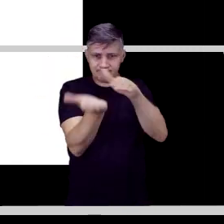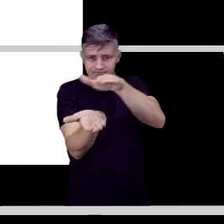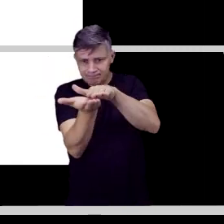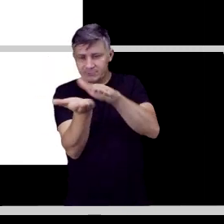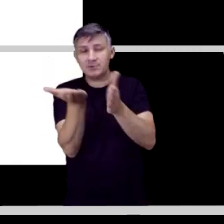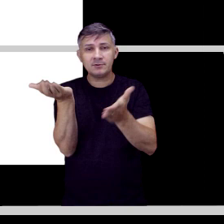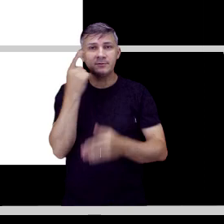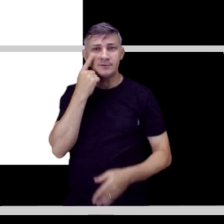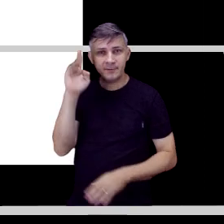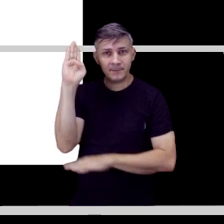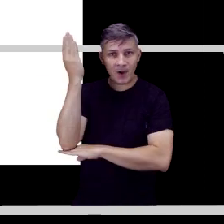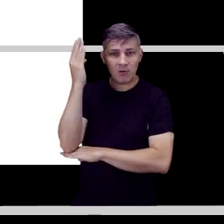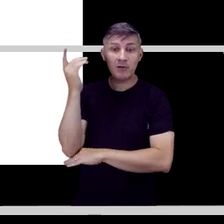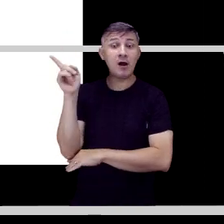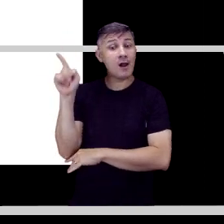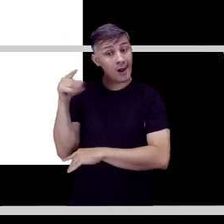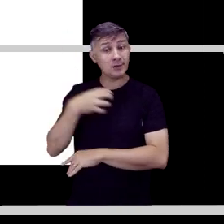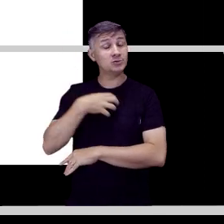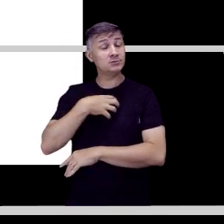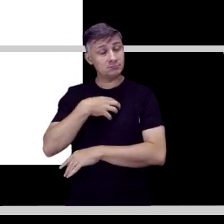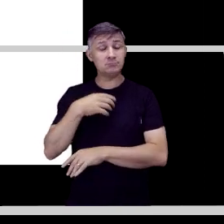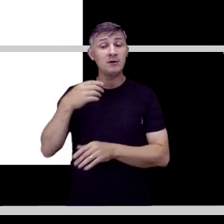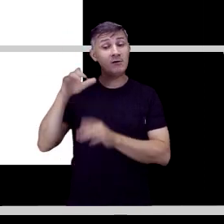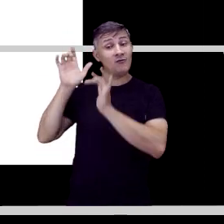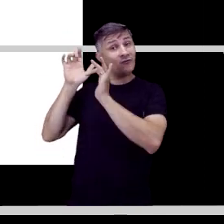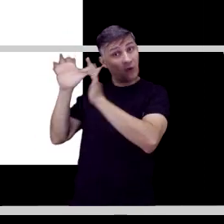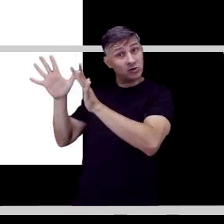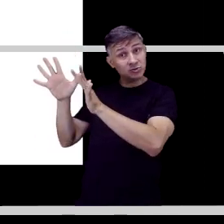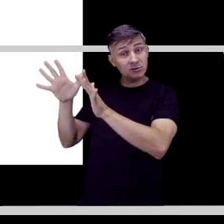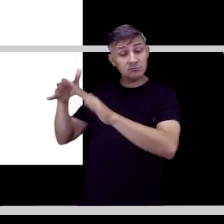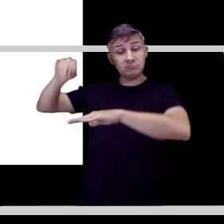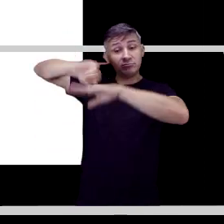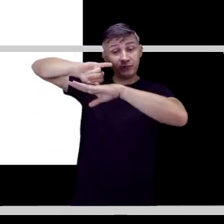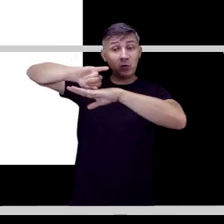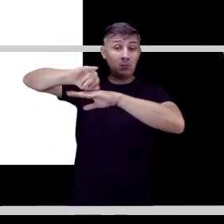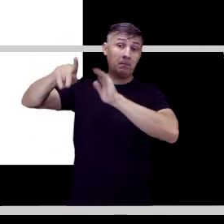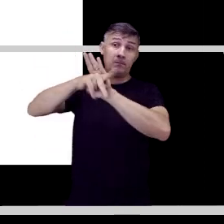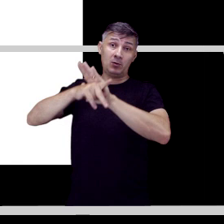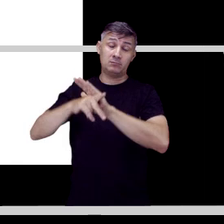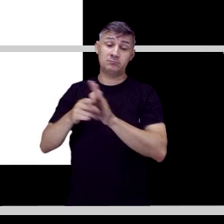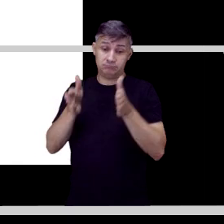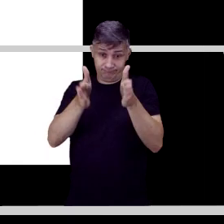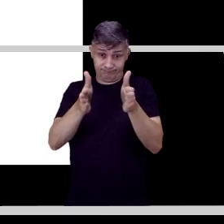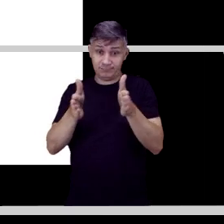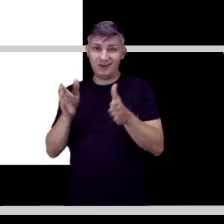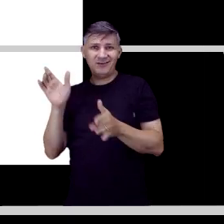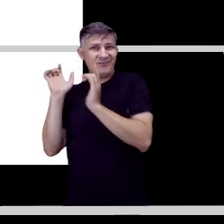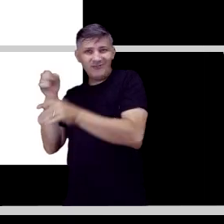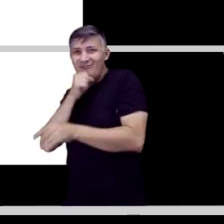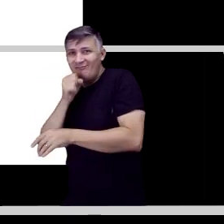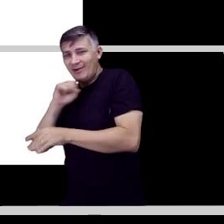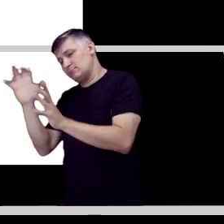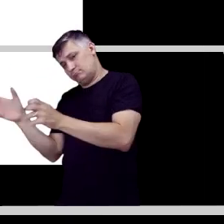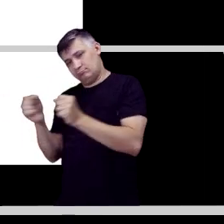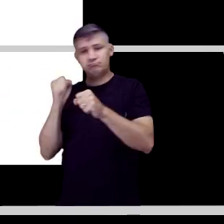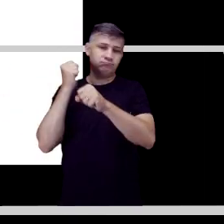né? Que é uma forma que foi deixada como forro da galeria, a própria forma, então, se transforma